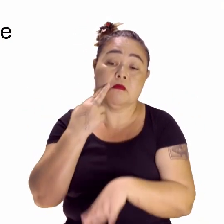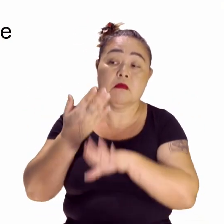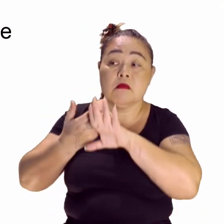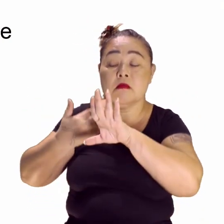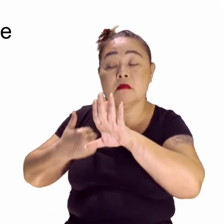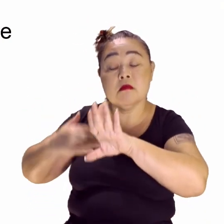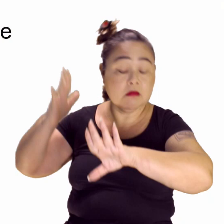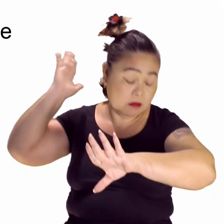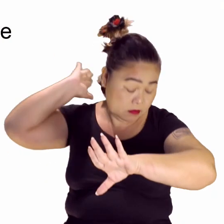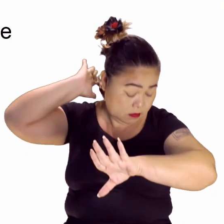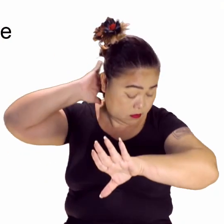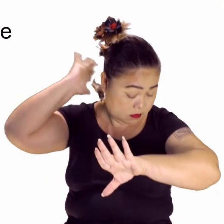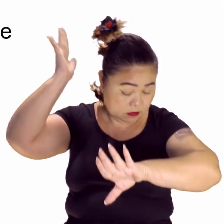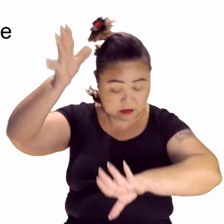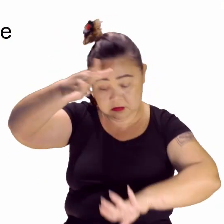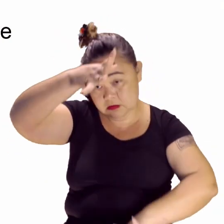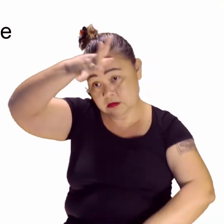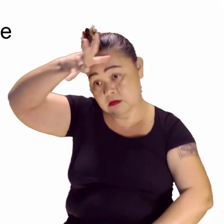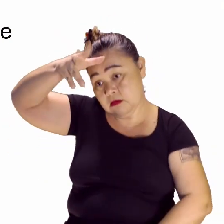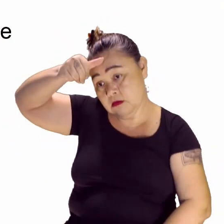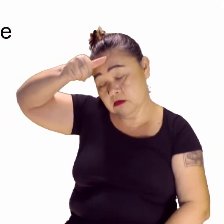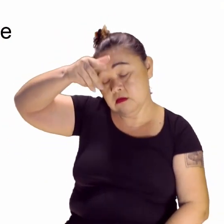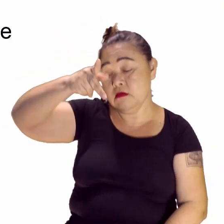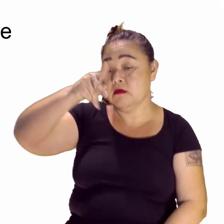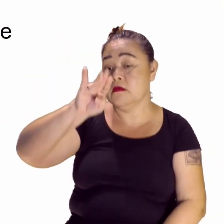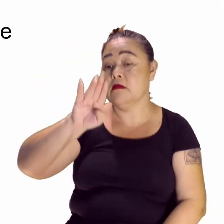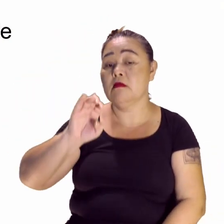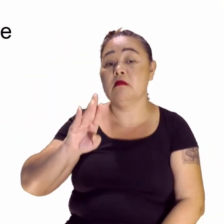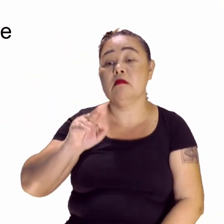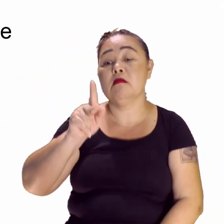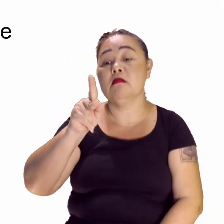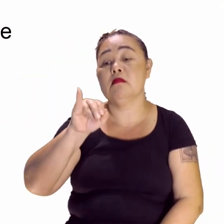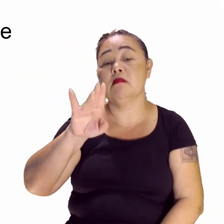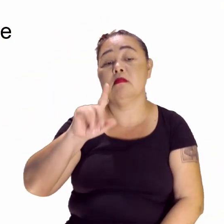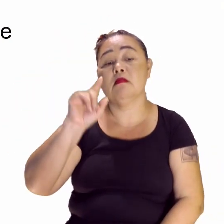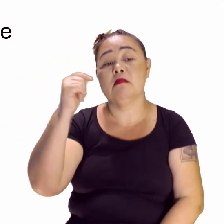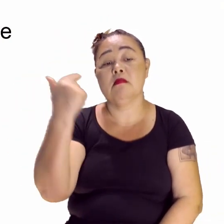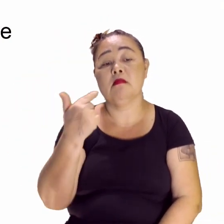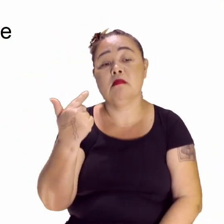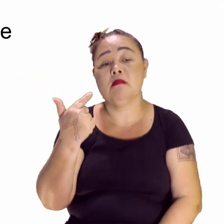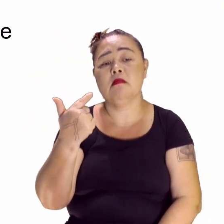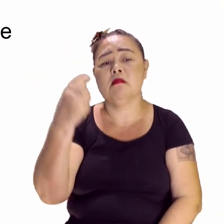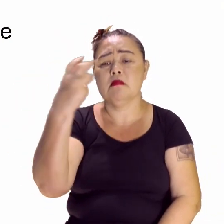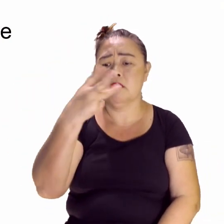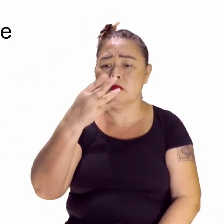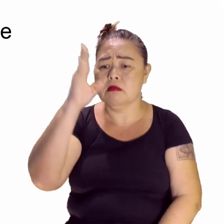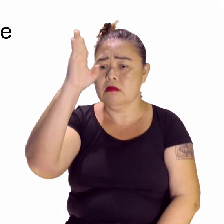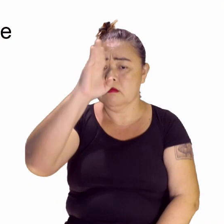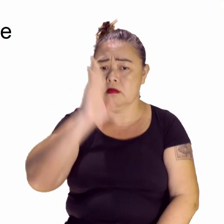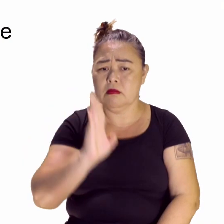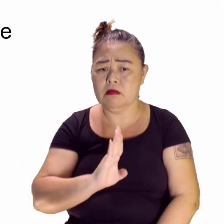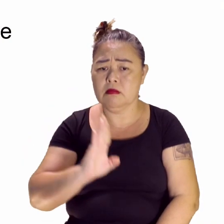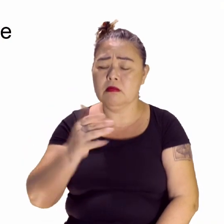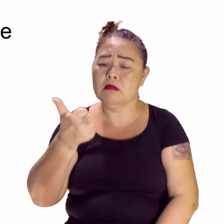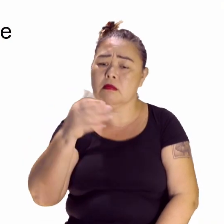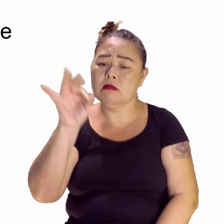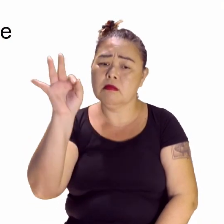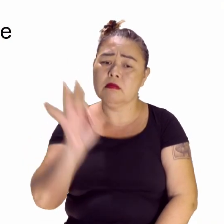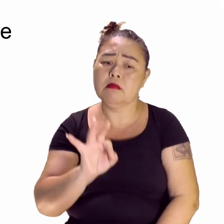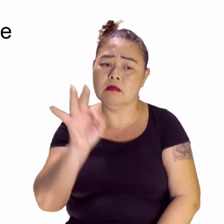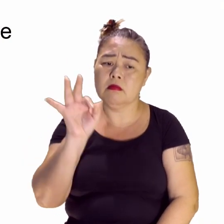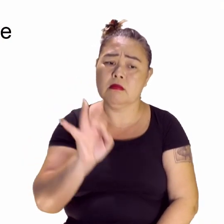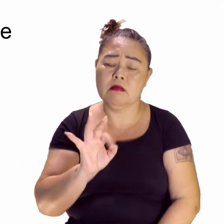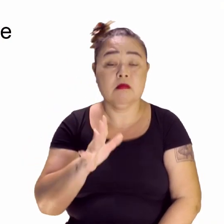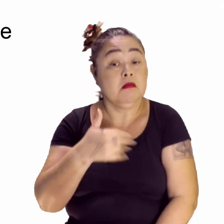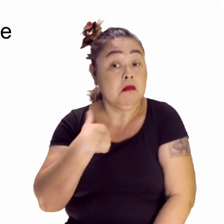aqui do Pará, do Amazonas, quando a gente fala do PIB, né? B. É o terceiro do Brasil com cerca de